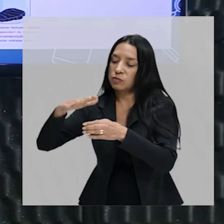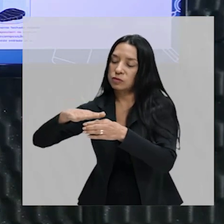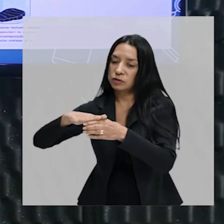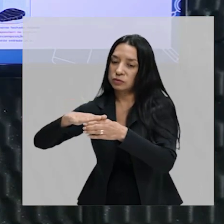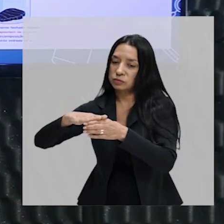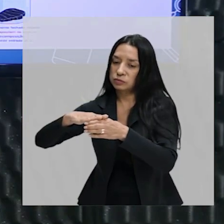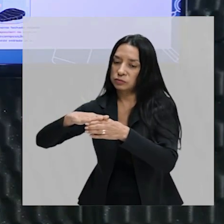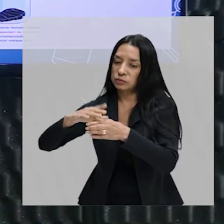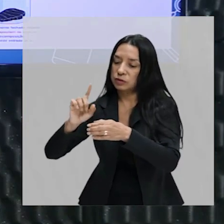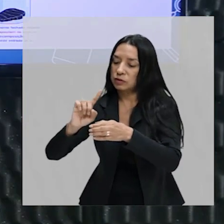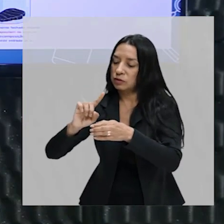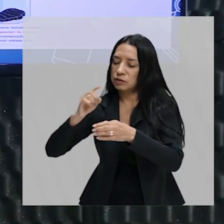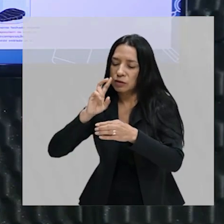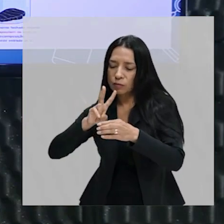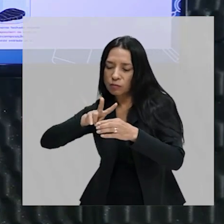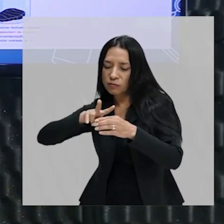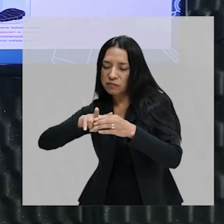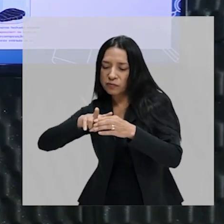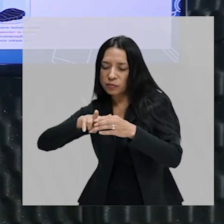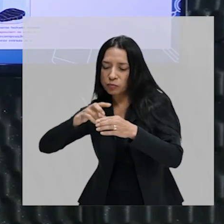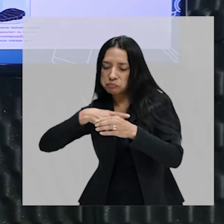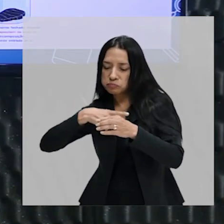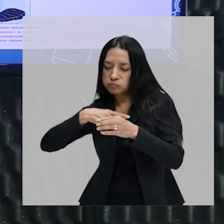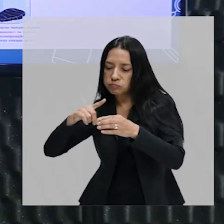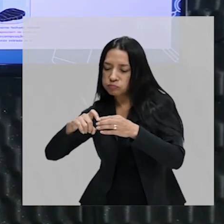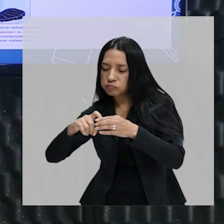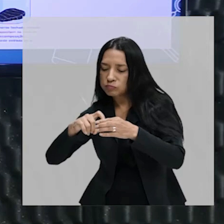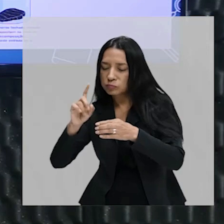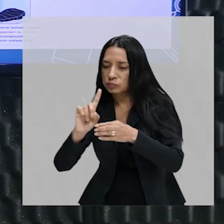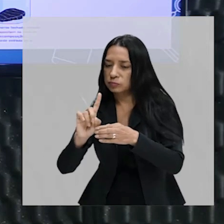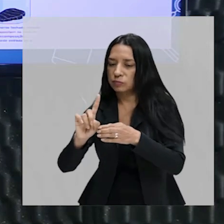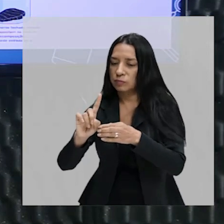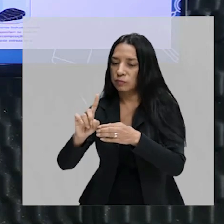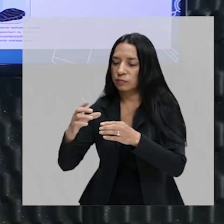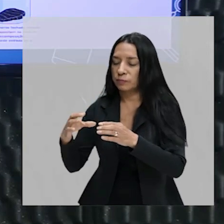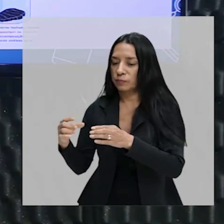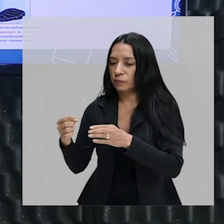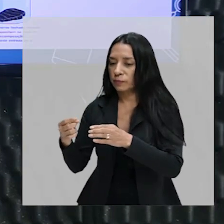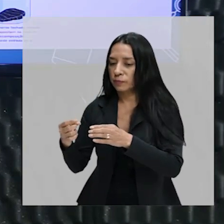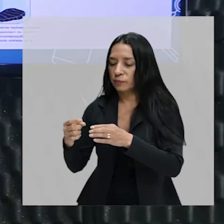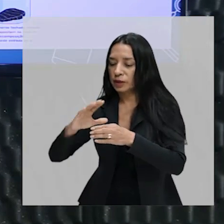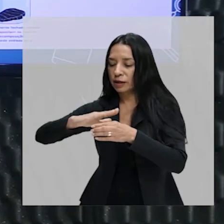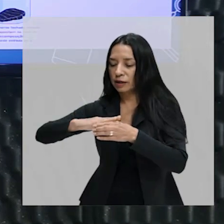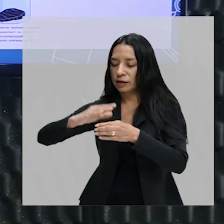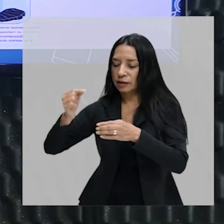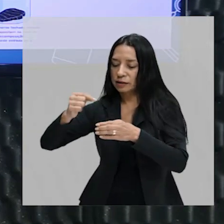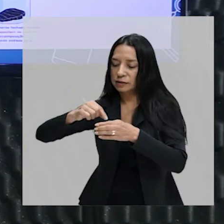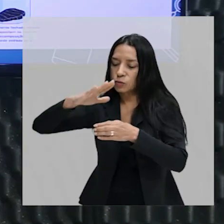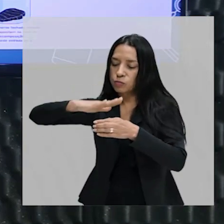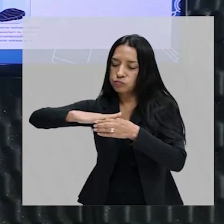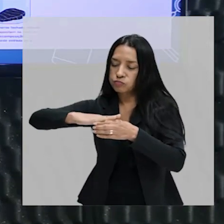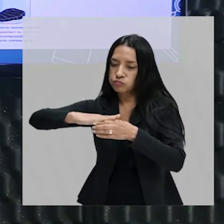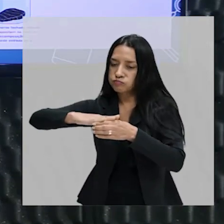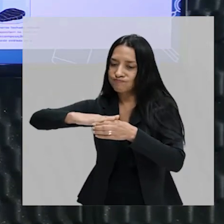fechados não se notou a presença de larvas de mosca a gaze impede que as moscas